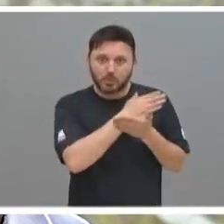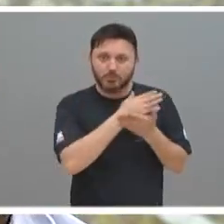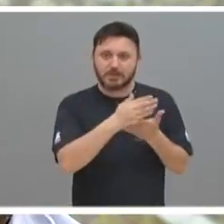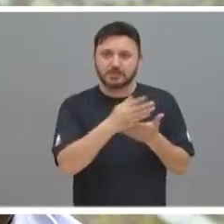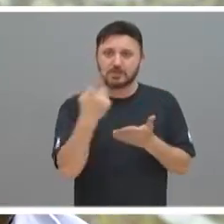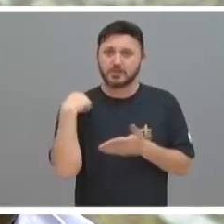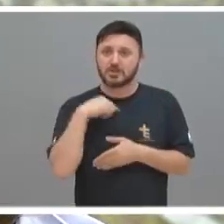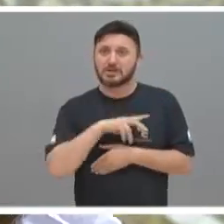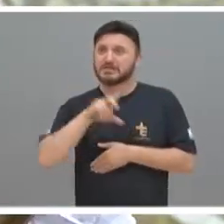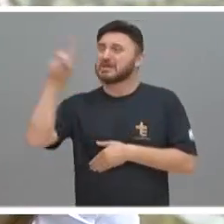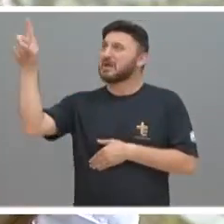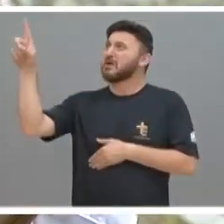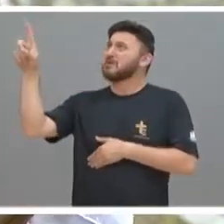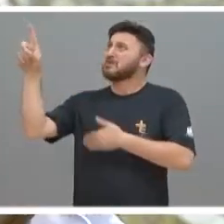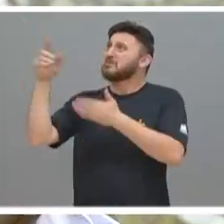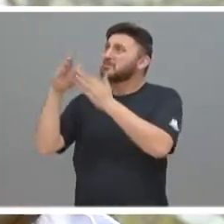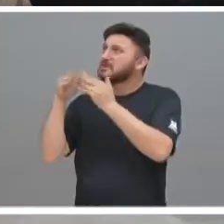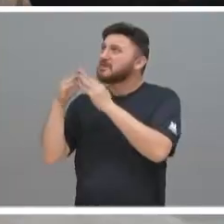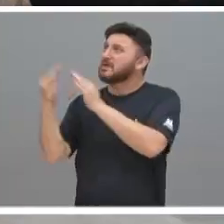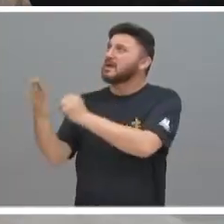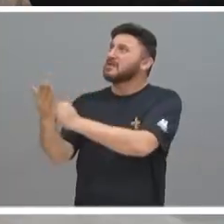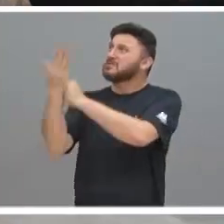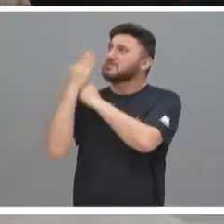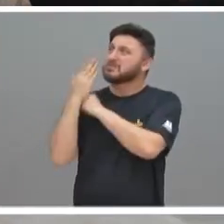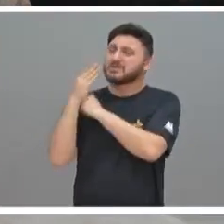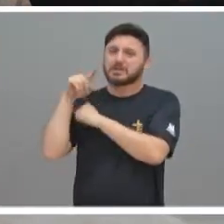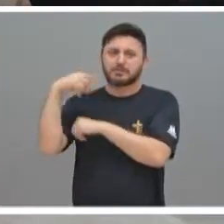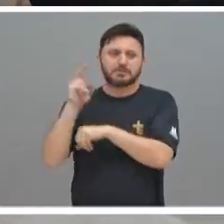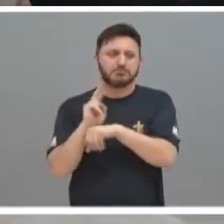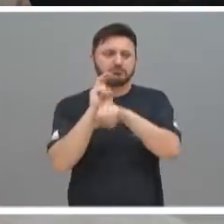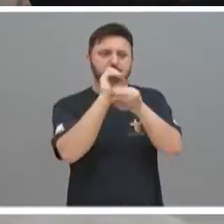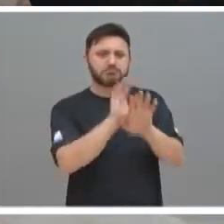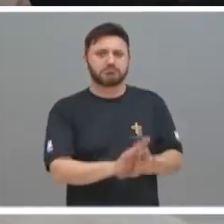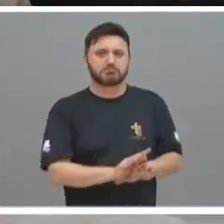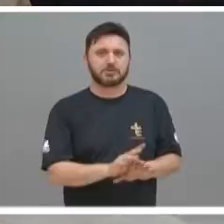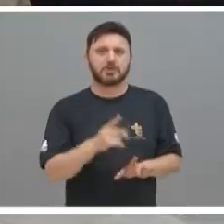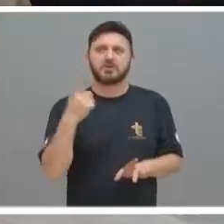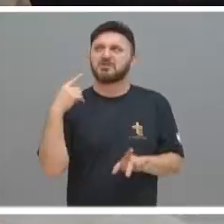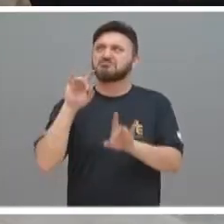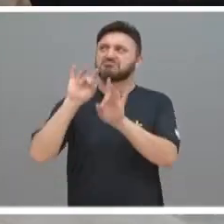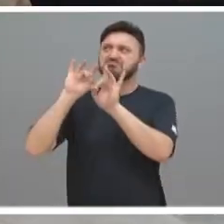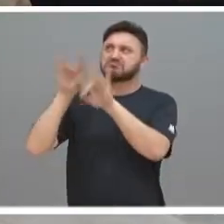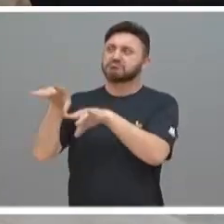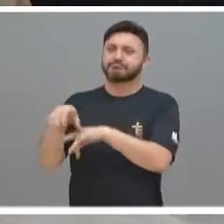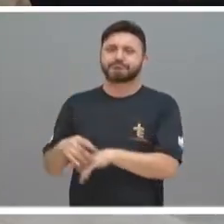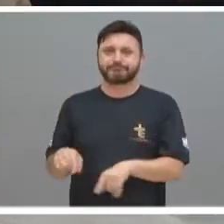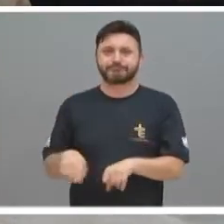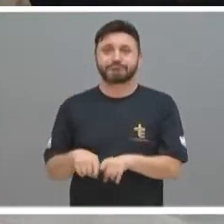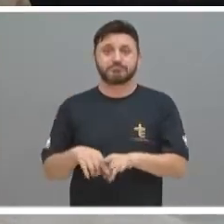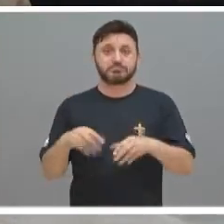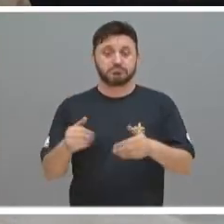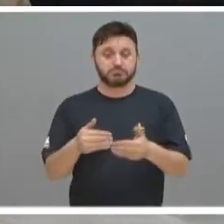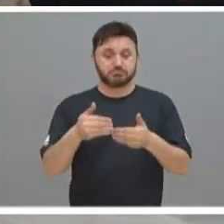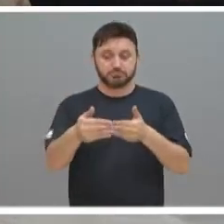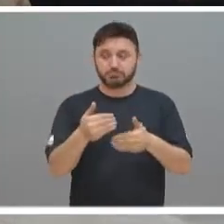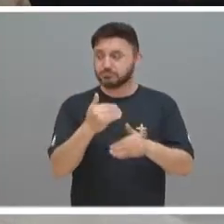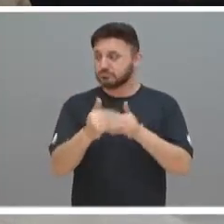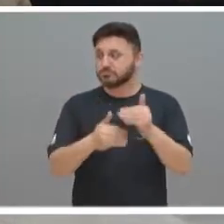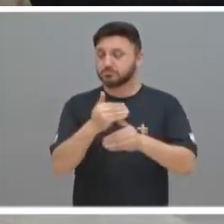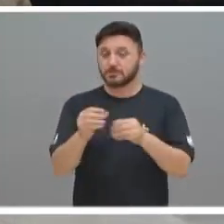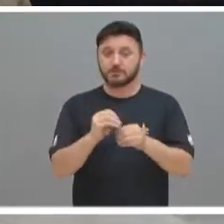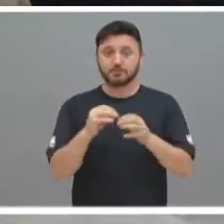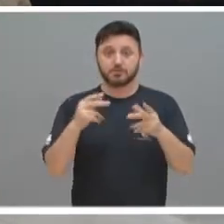Depois abandonamos a fé. Depois vivemos procurando tudo e todos, qualquer porta aberta, entrando e fazendo tudo